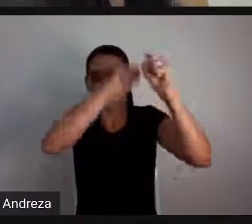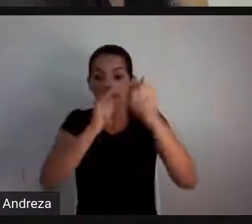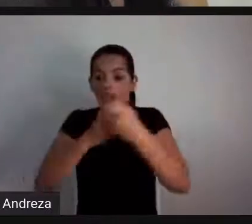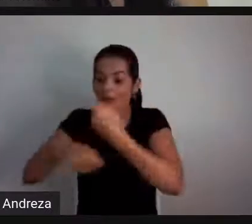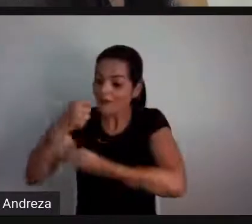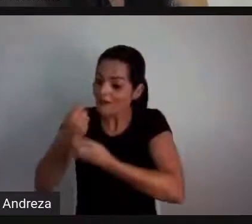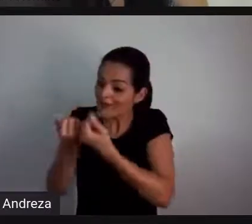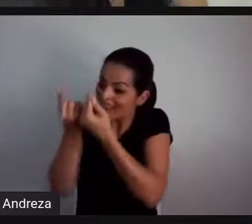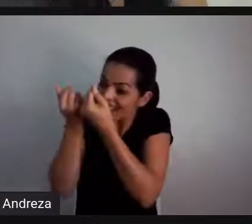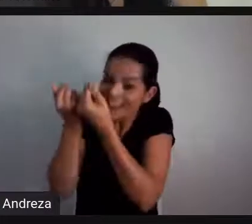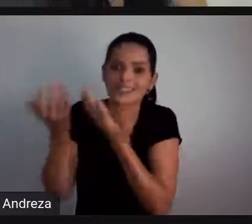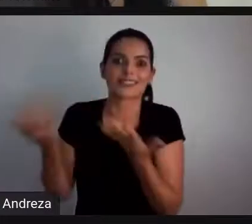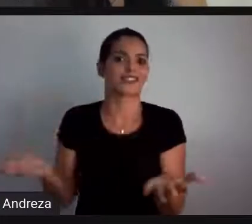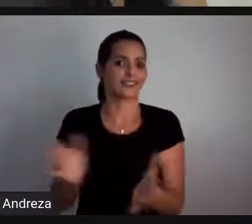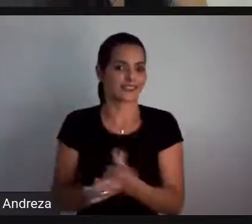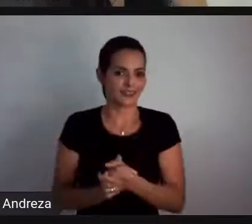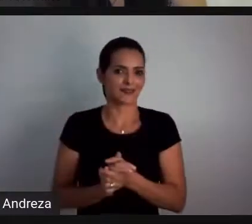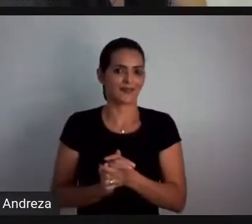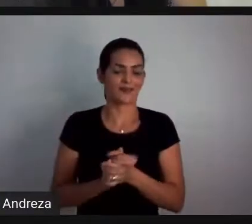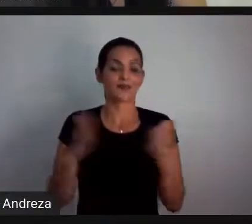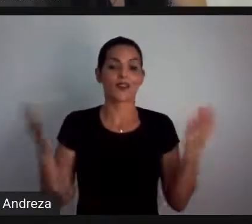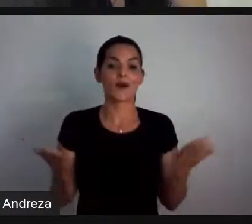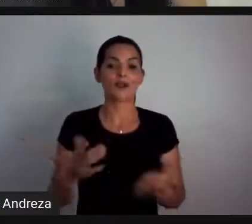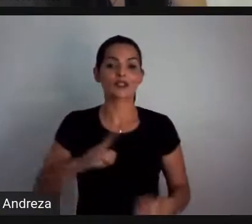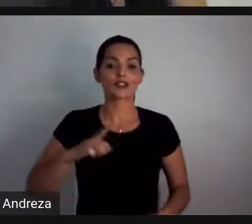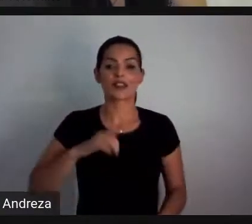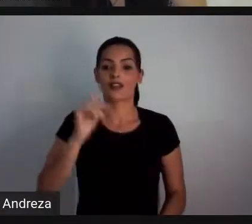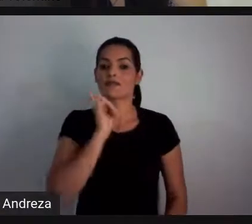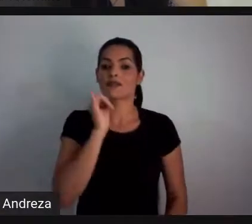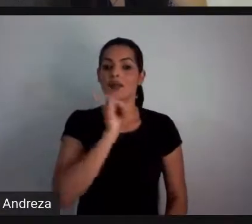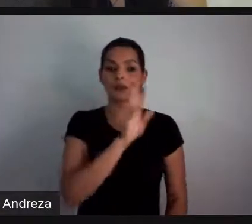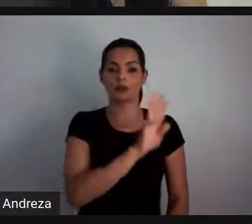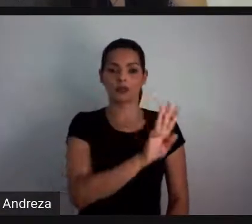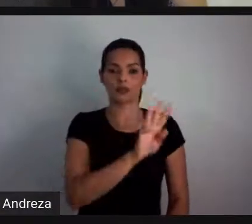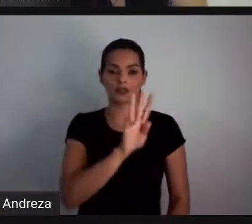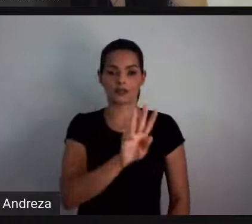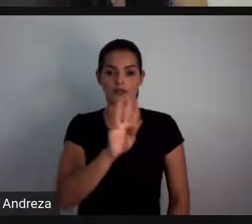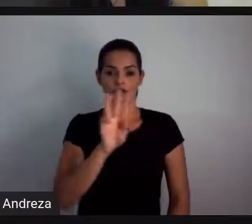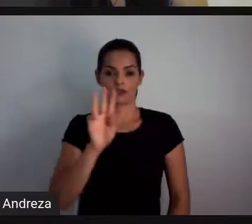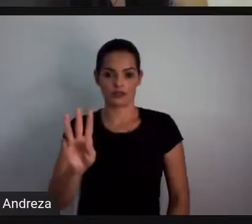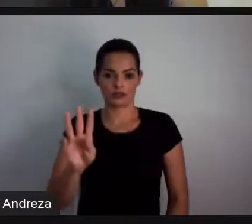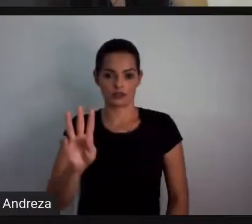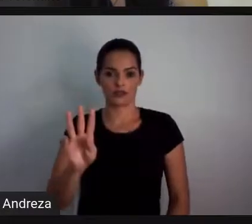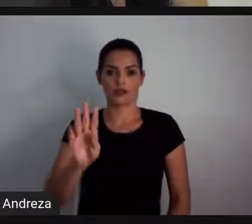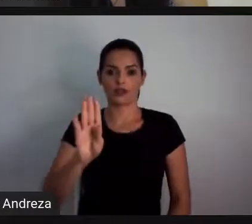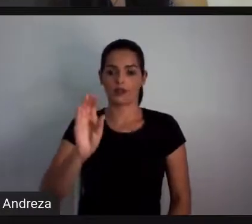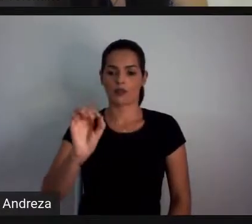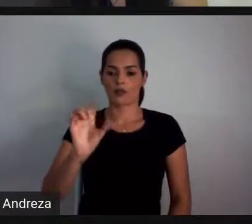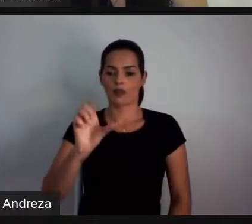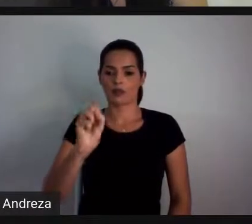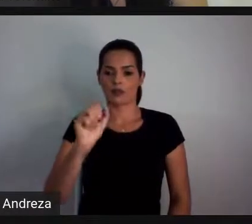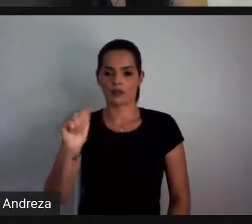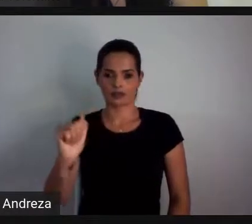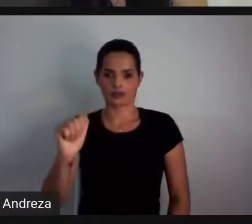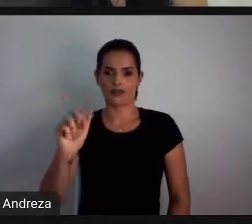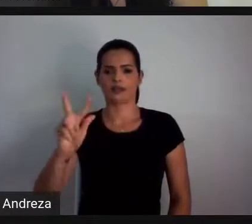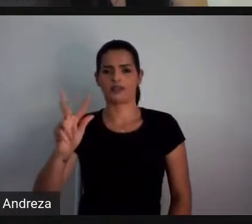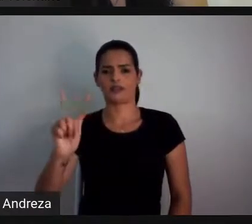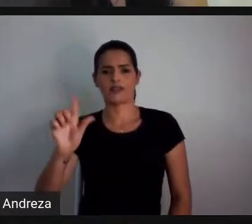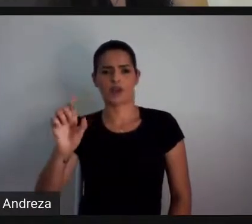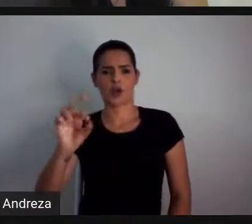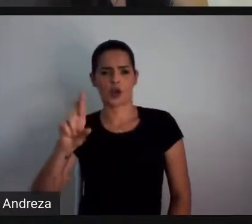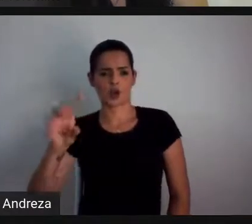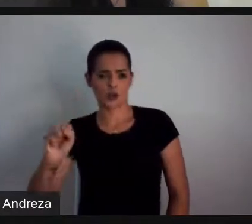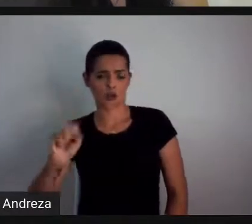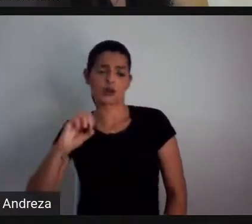acontecendo. Hoje a gente tem, por exemplo, se você entrar no site da própria Bolsa de Valores, do Banco Central, você